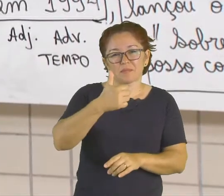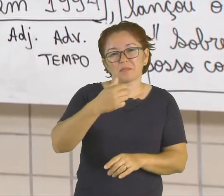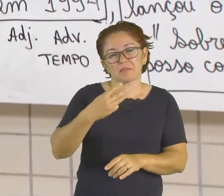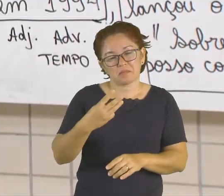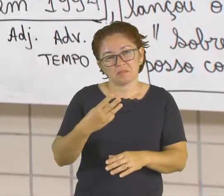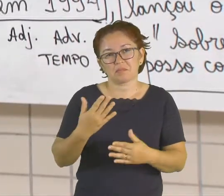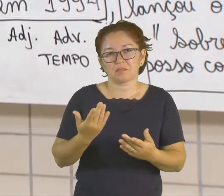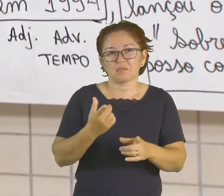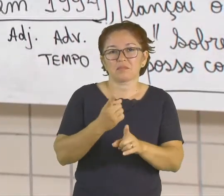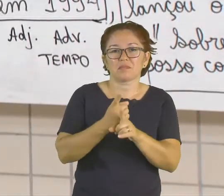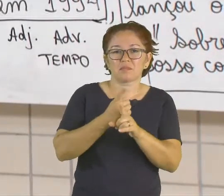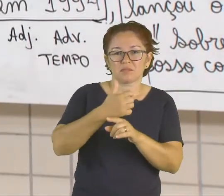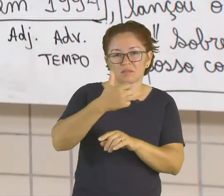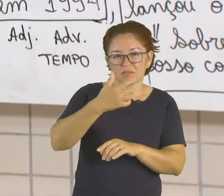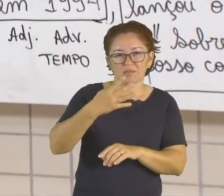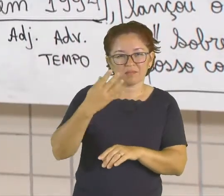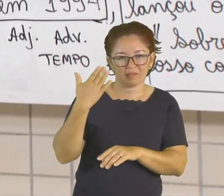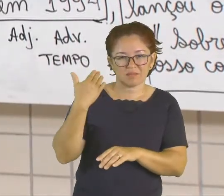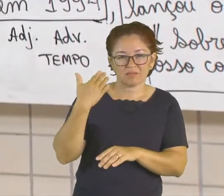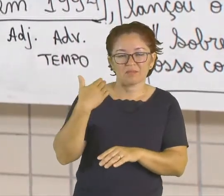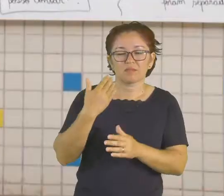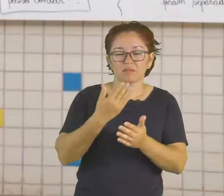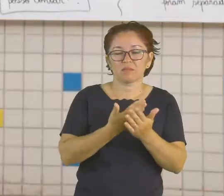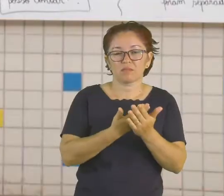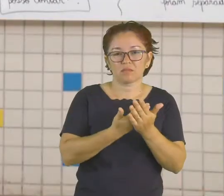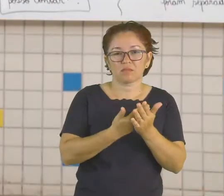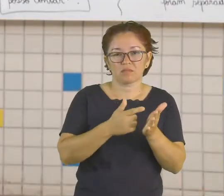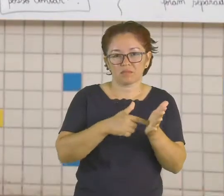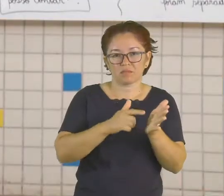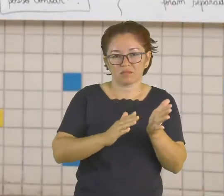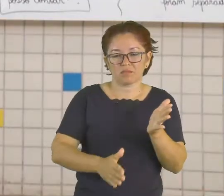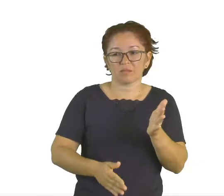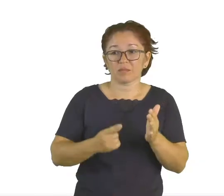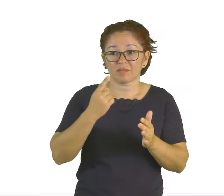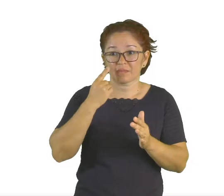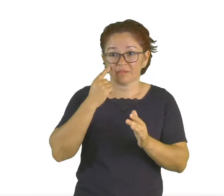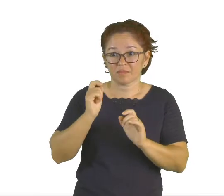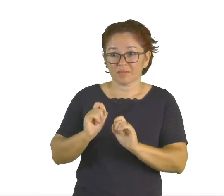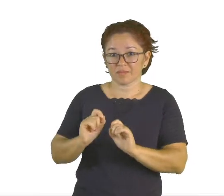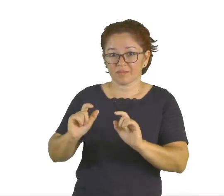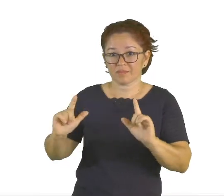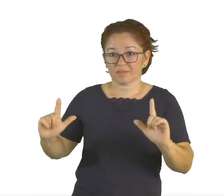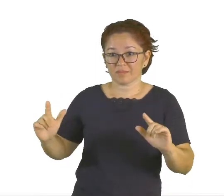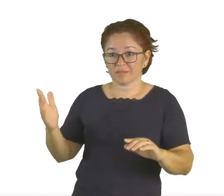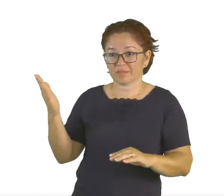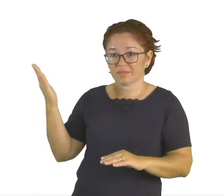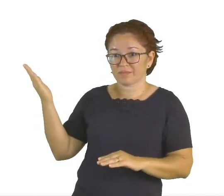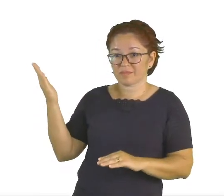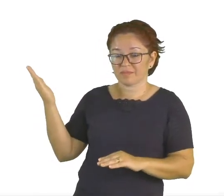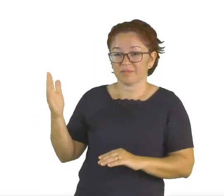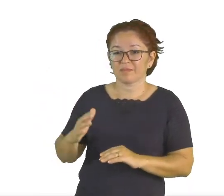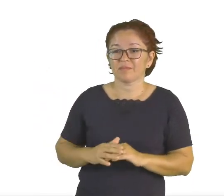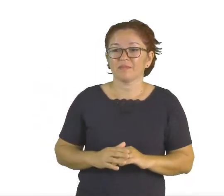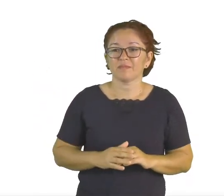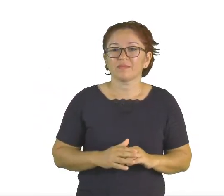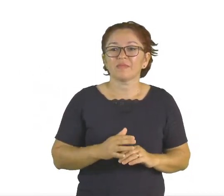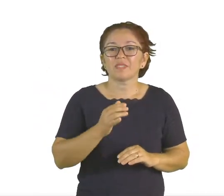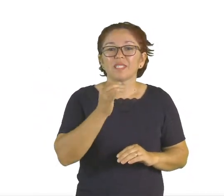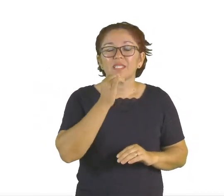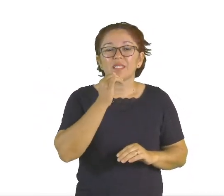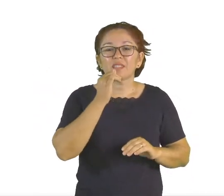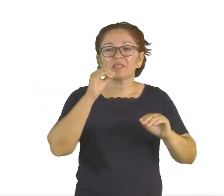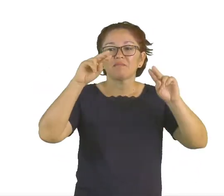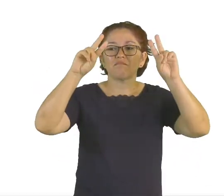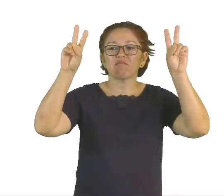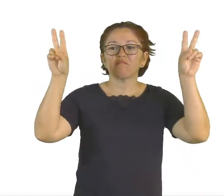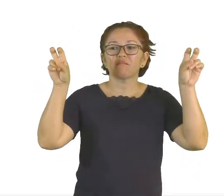também, ok? Então vamos ver aqui a imagem? Olha só, nós temos aí o que é